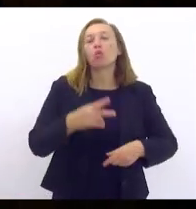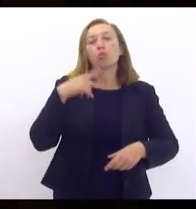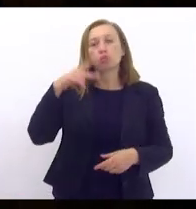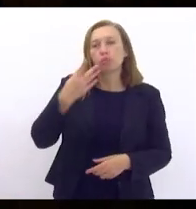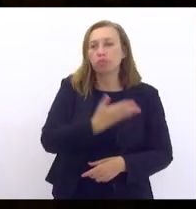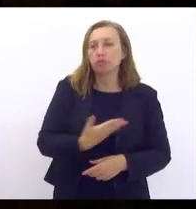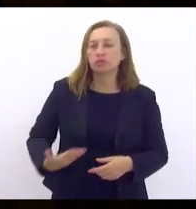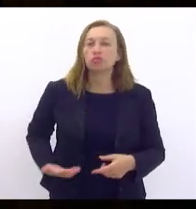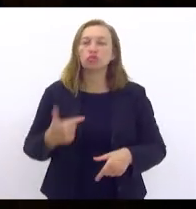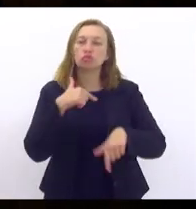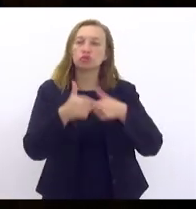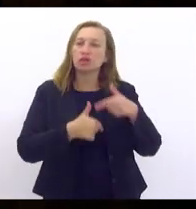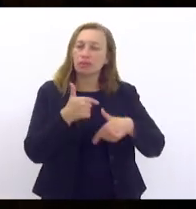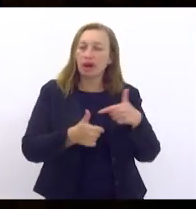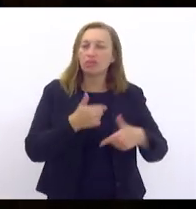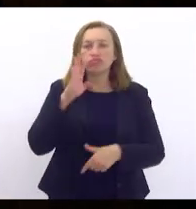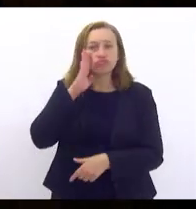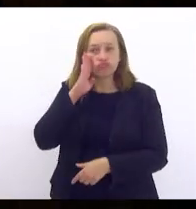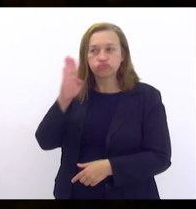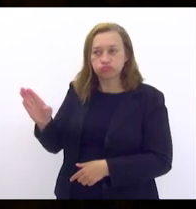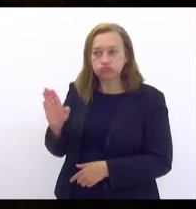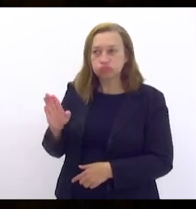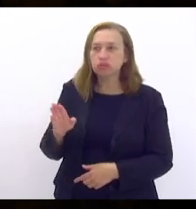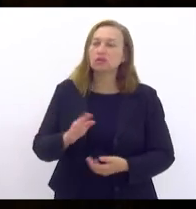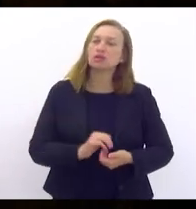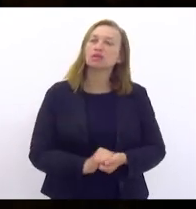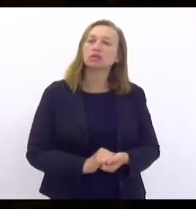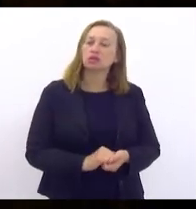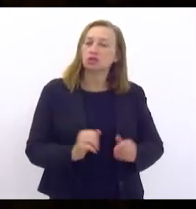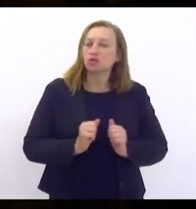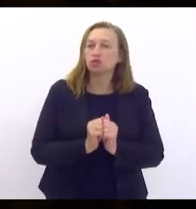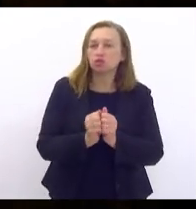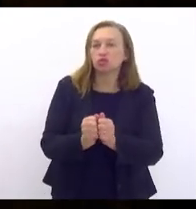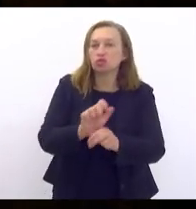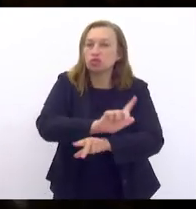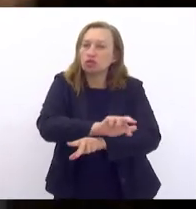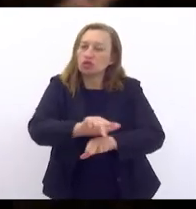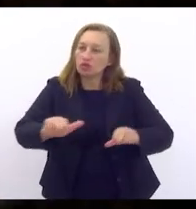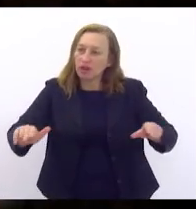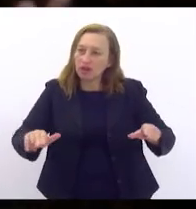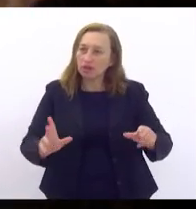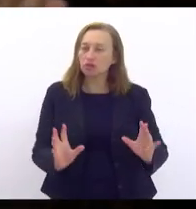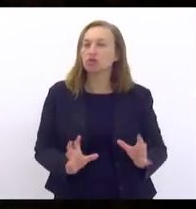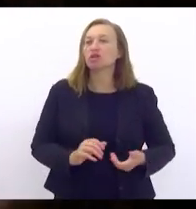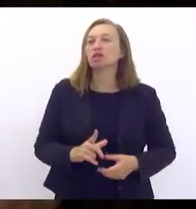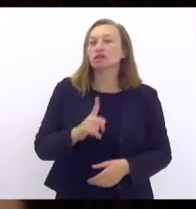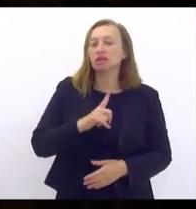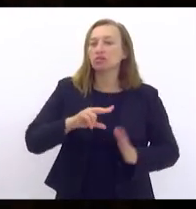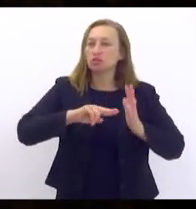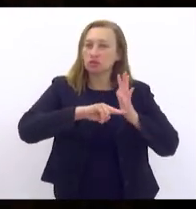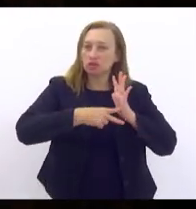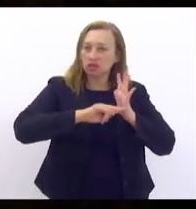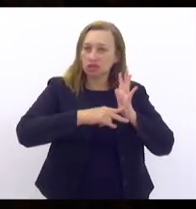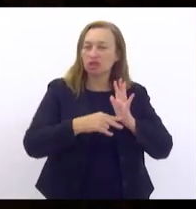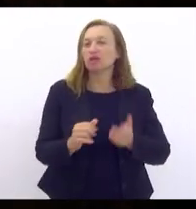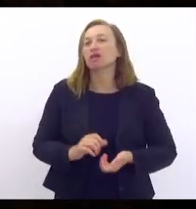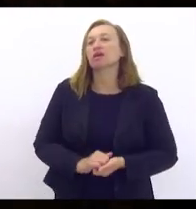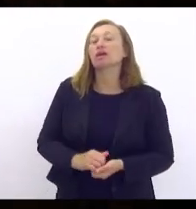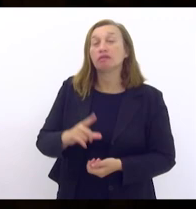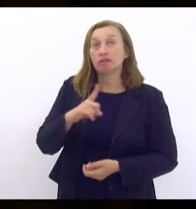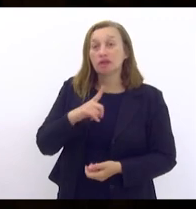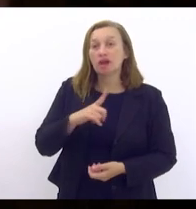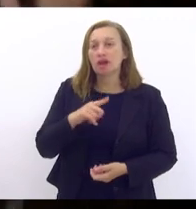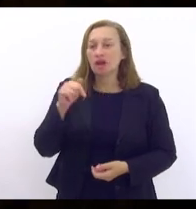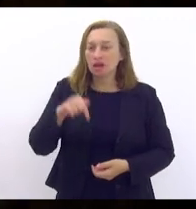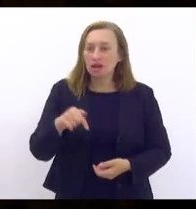ele é um trabalho Fundamental e que seja realizado em conjunto com diversos atores a gente tem aqui o sindicato a gente tem aqui